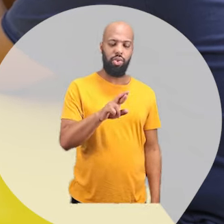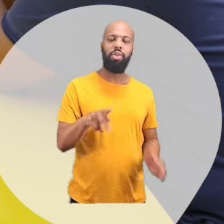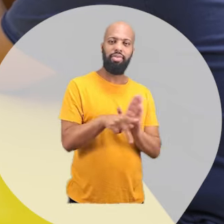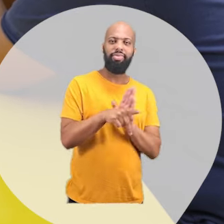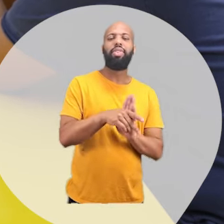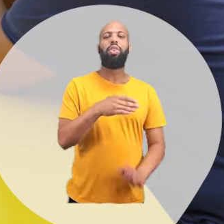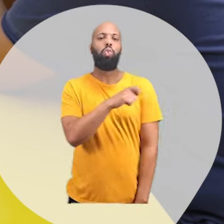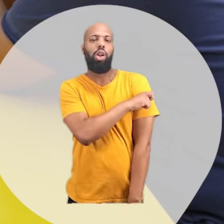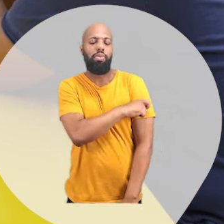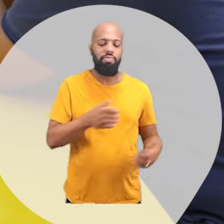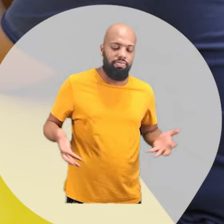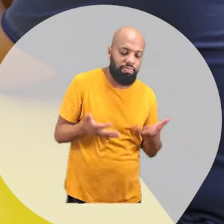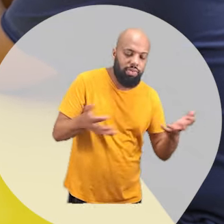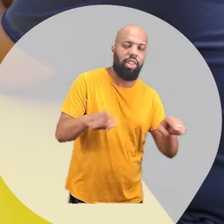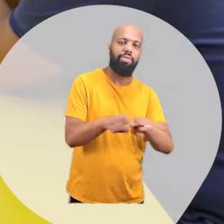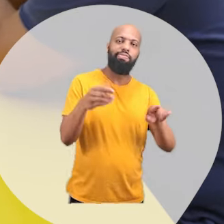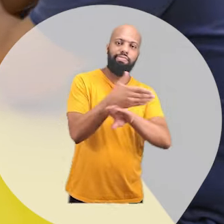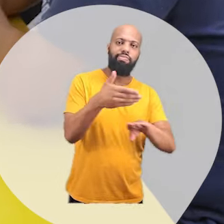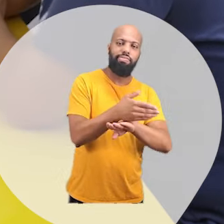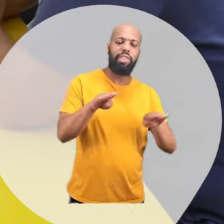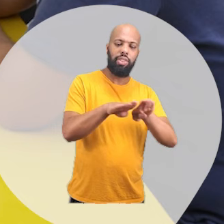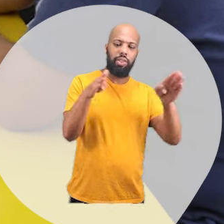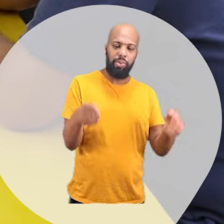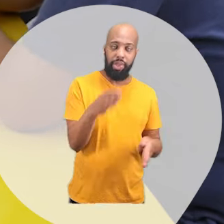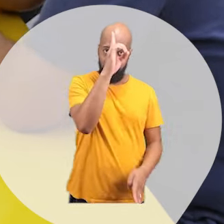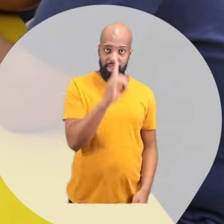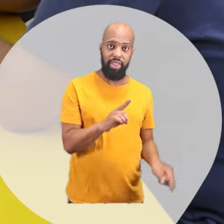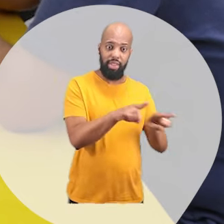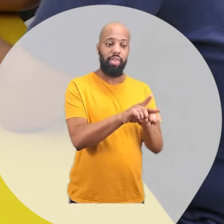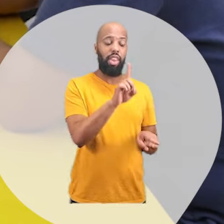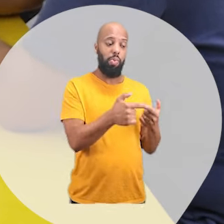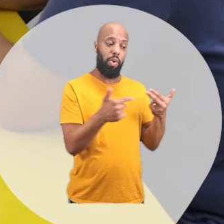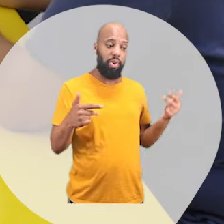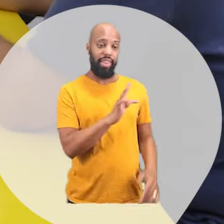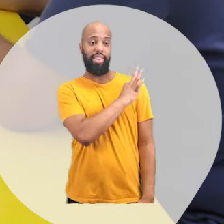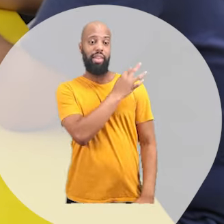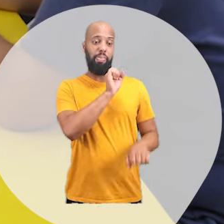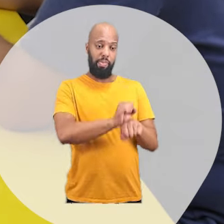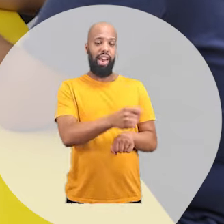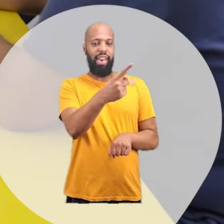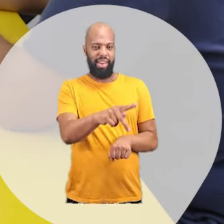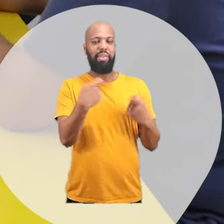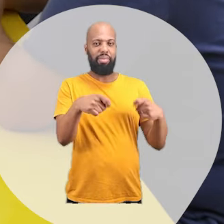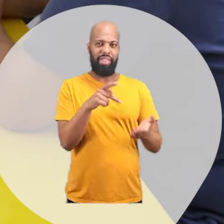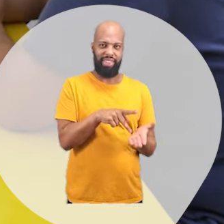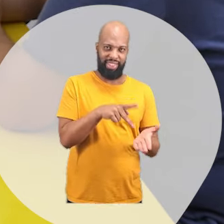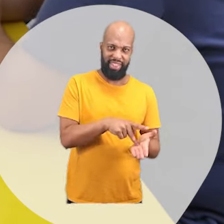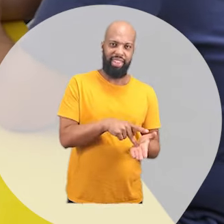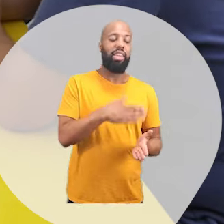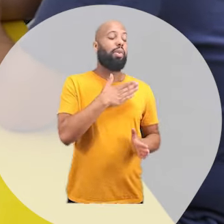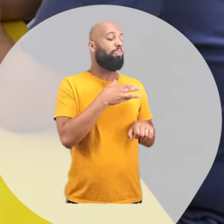incentivar o pessoal também a vir participar do meus Amarelo aqui é uma parada técnica de turco Com certeza né